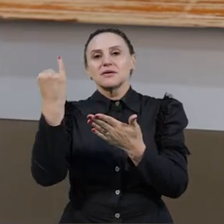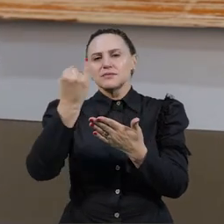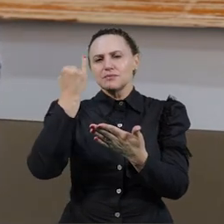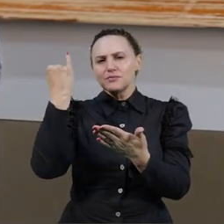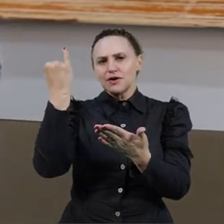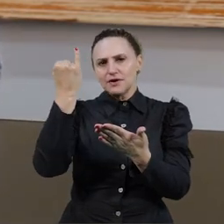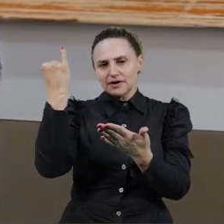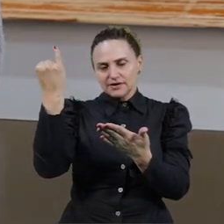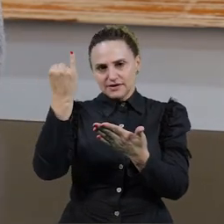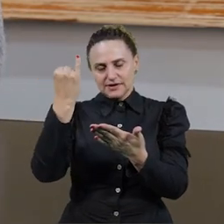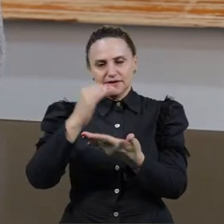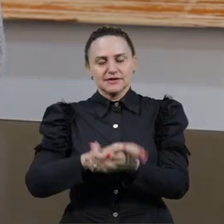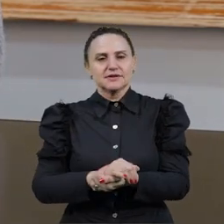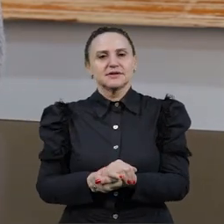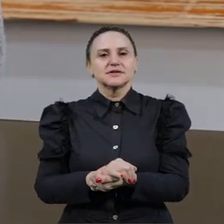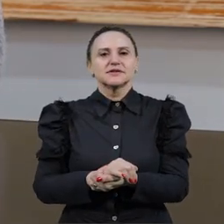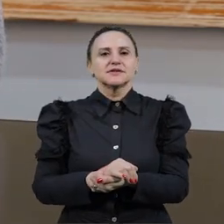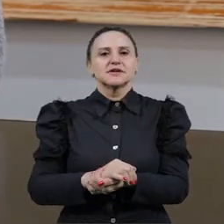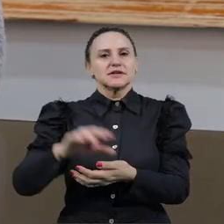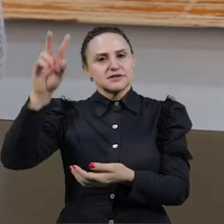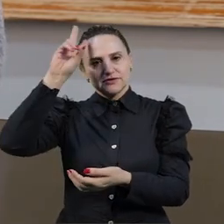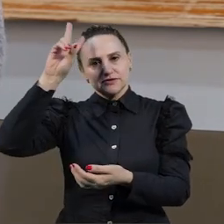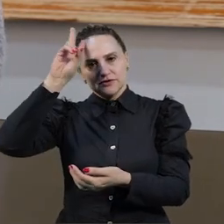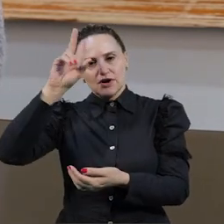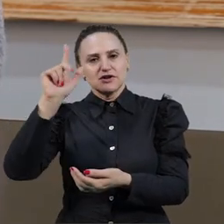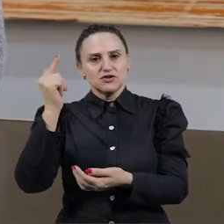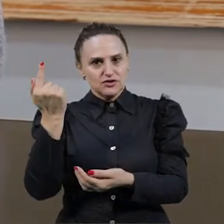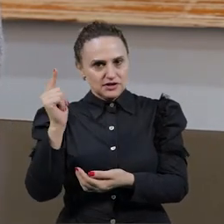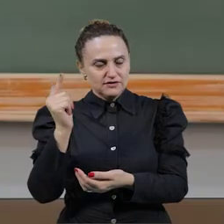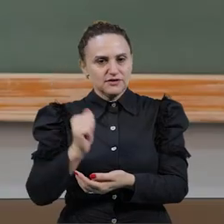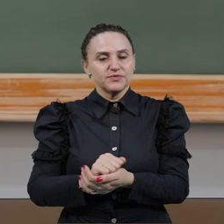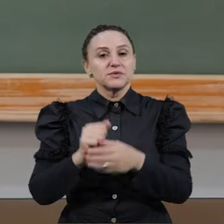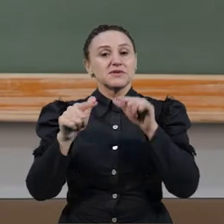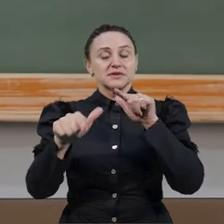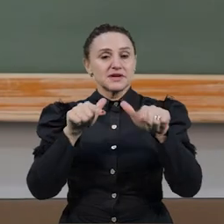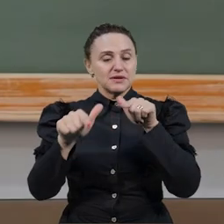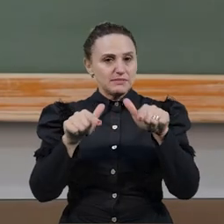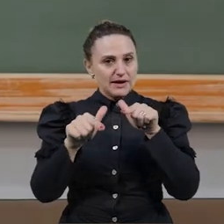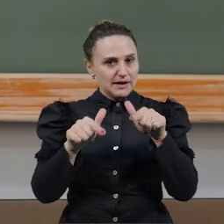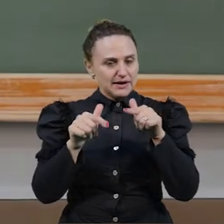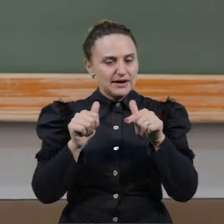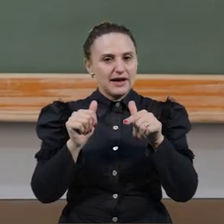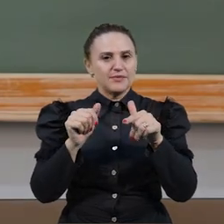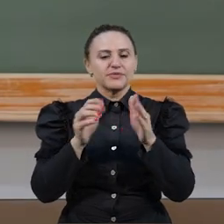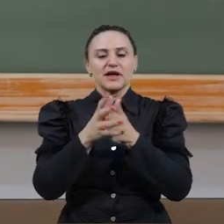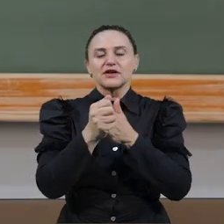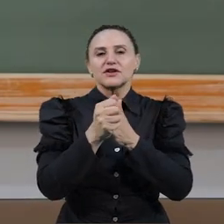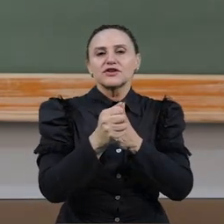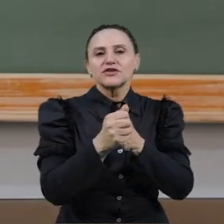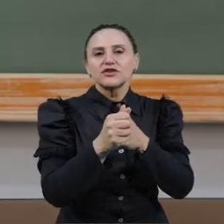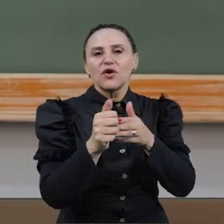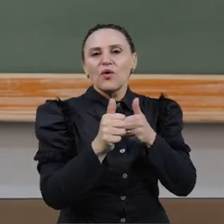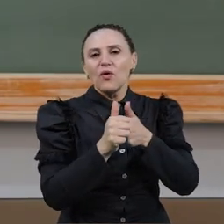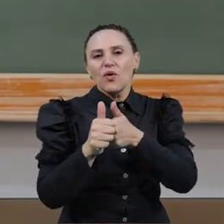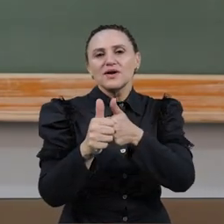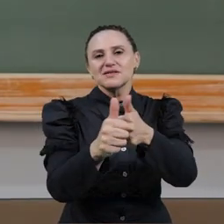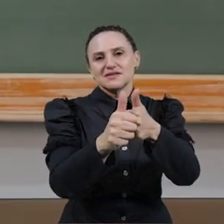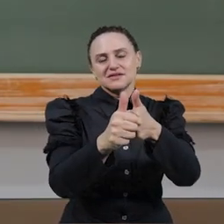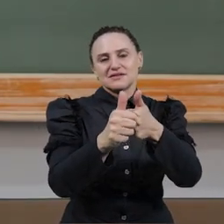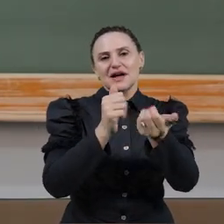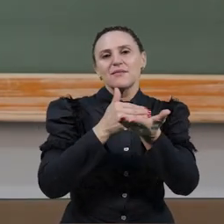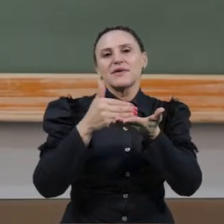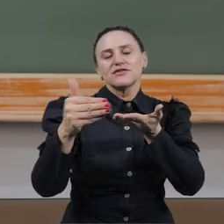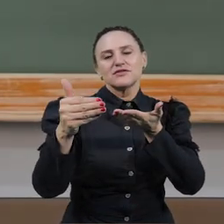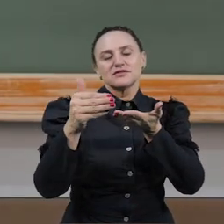disciplinas de história e geografia então também trabalharemos nesse livro orientações para o ensino de história e geografia a partir dos